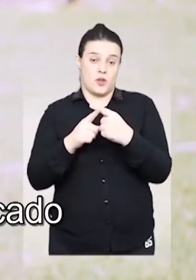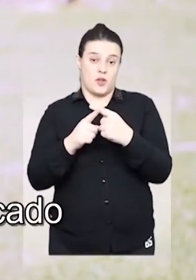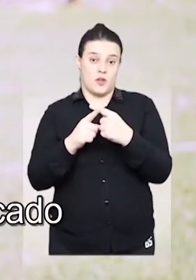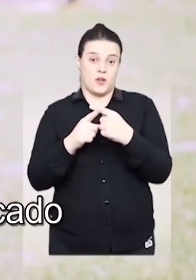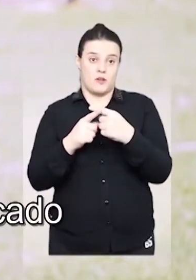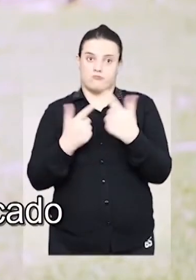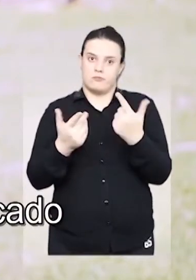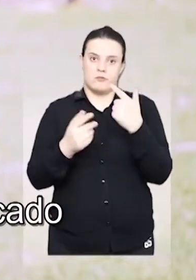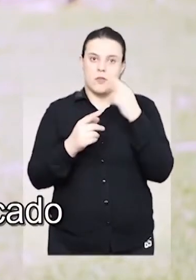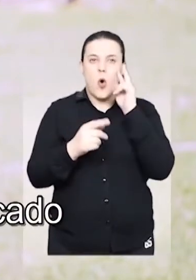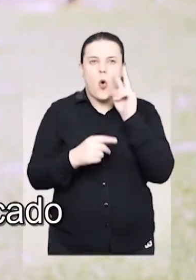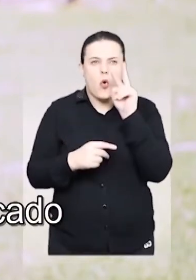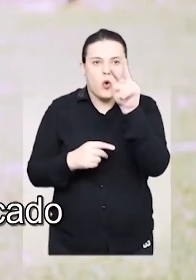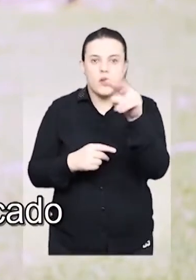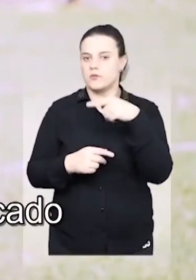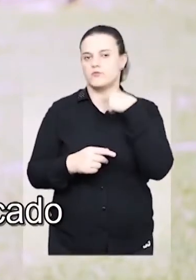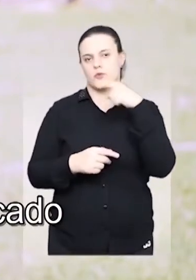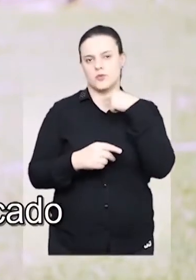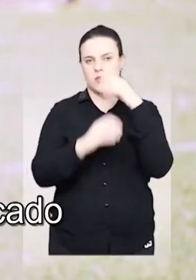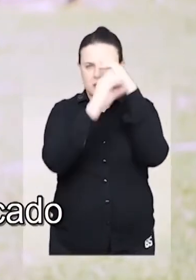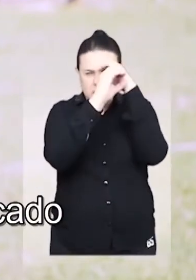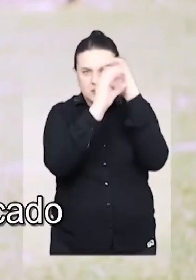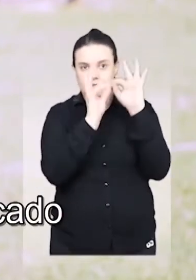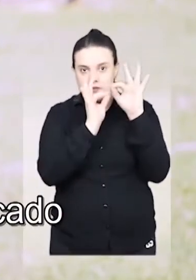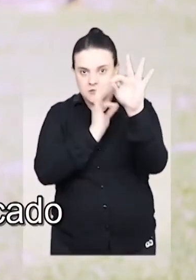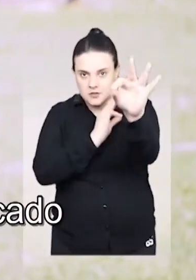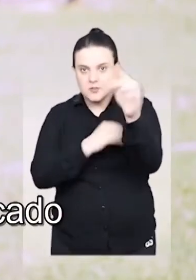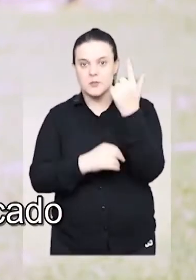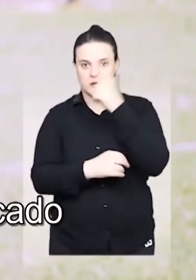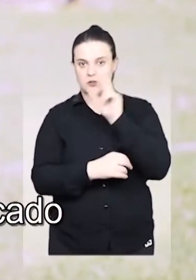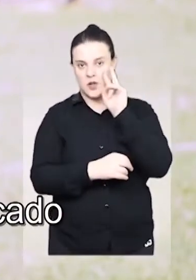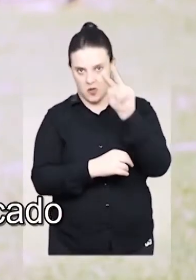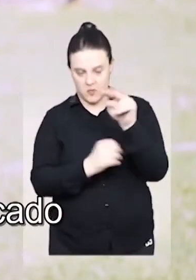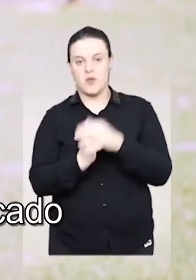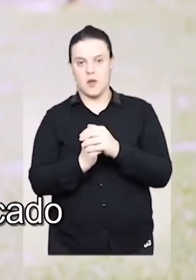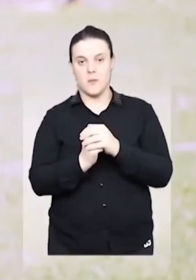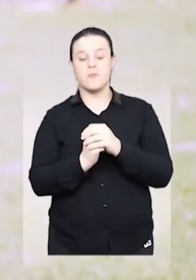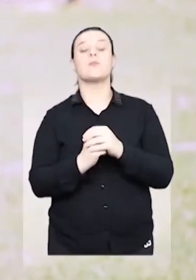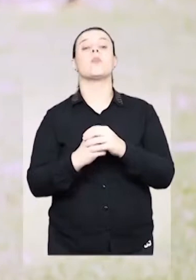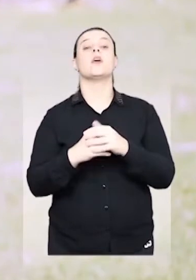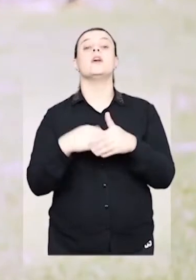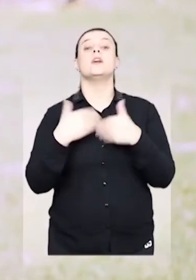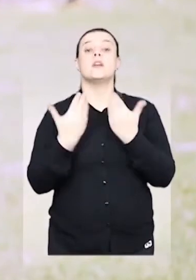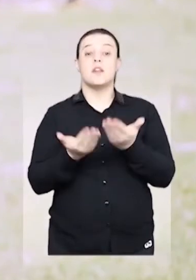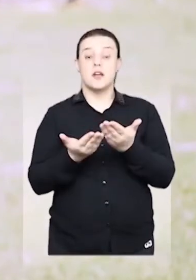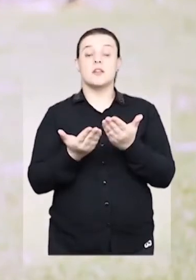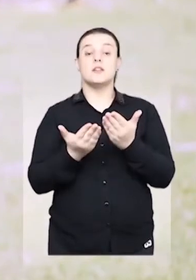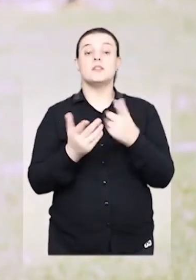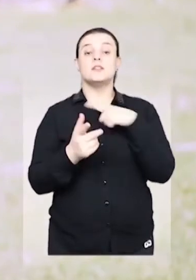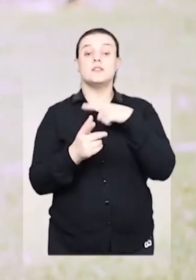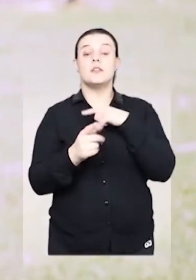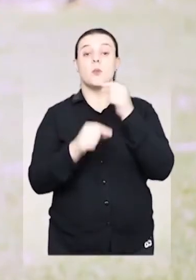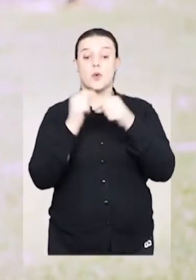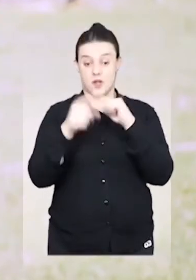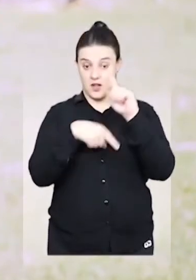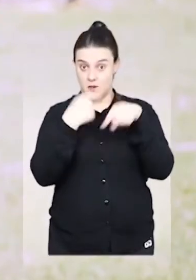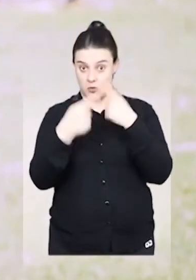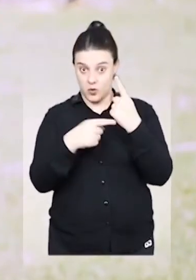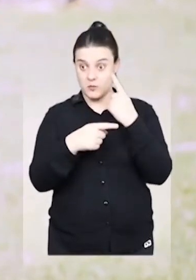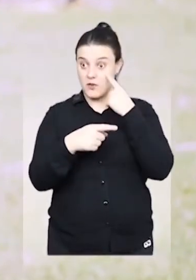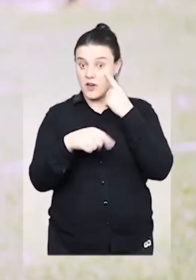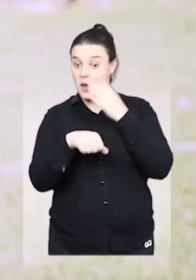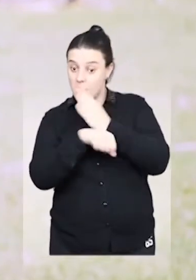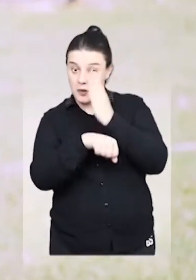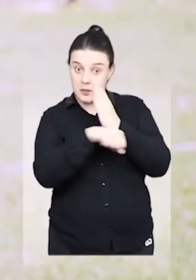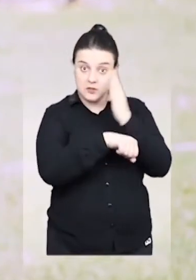Porque a olho nu fica um pouco complicado de você definir e ajustar a mira. E aí, depois dessa etapa da classificatória,